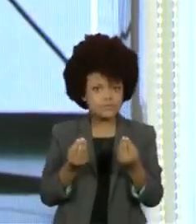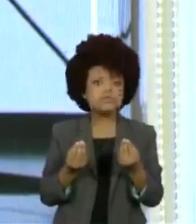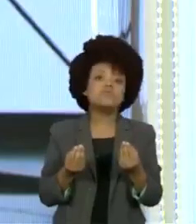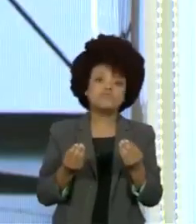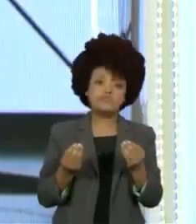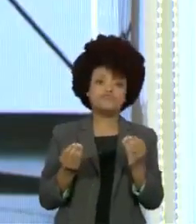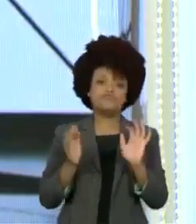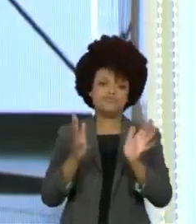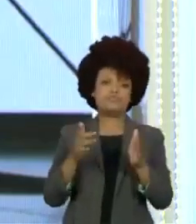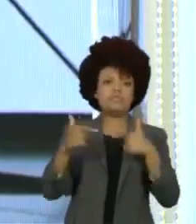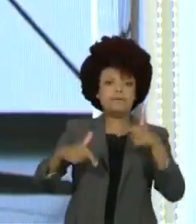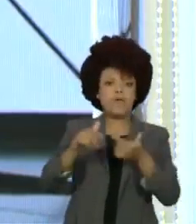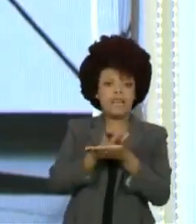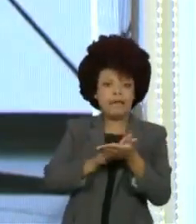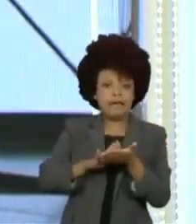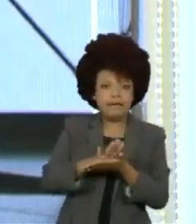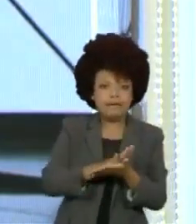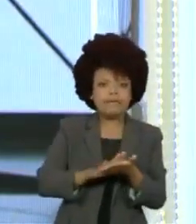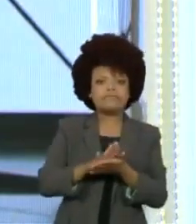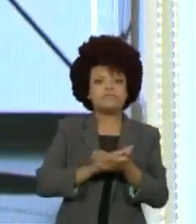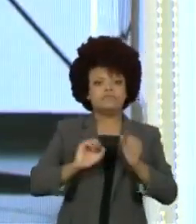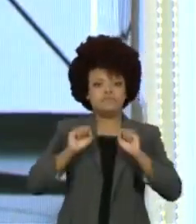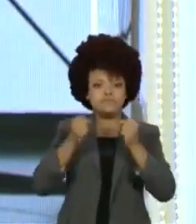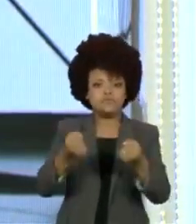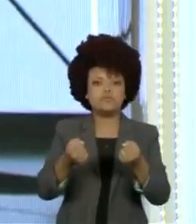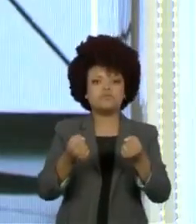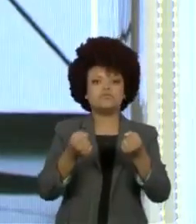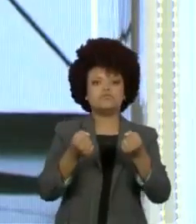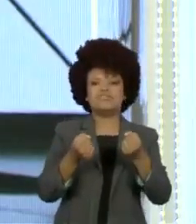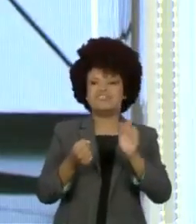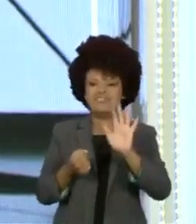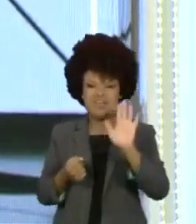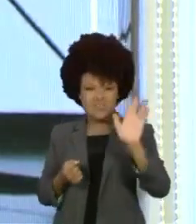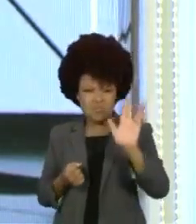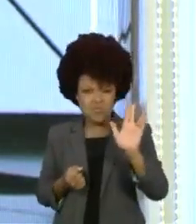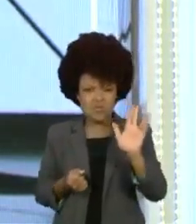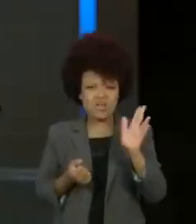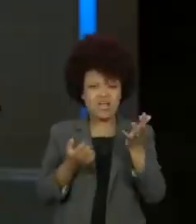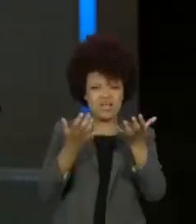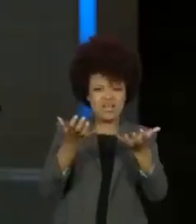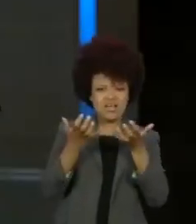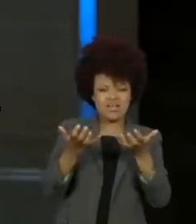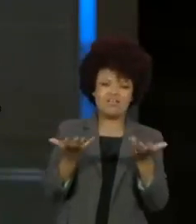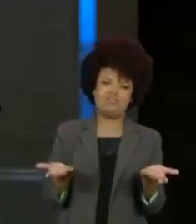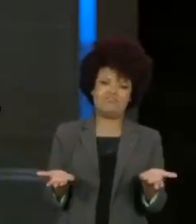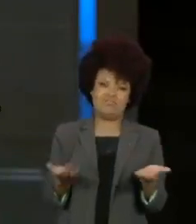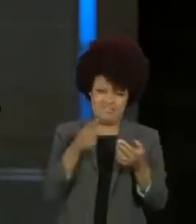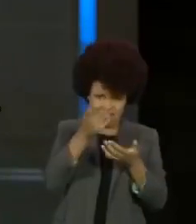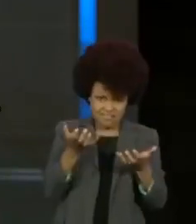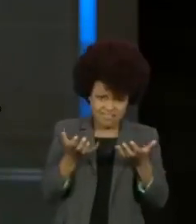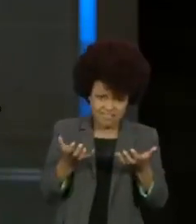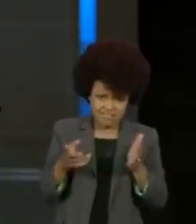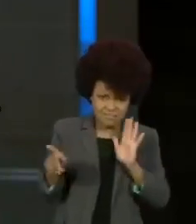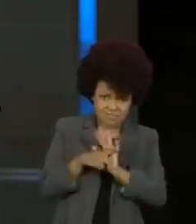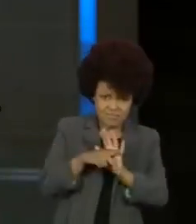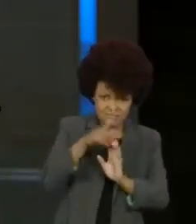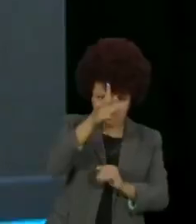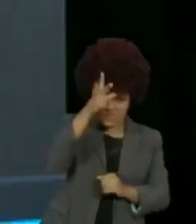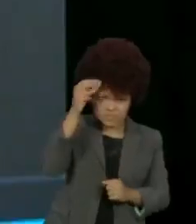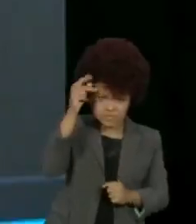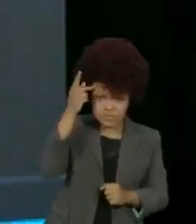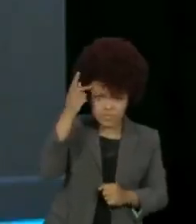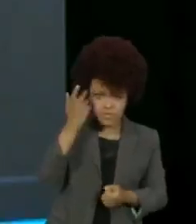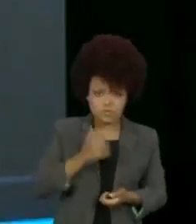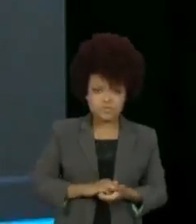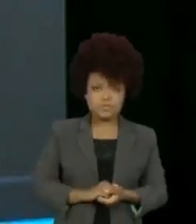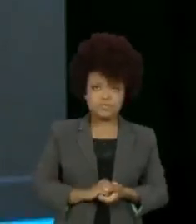defende o uso da maconha que é sempre feito de São Paulo o Arthur do Val 30 segundos para sua réplica por